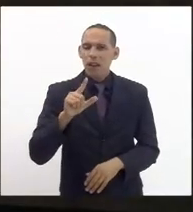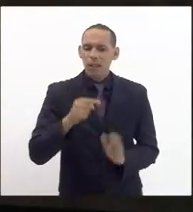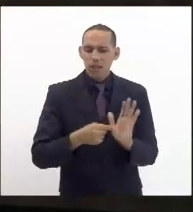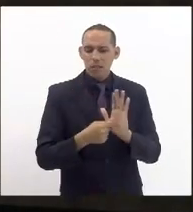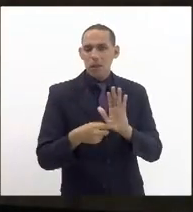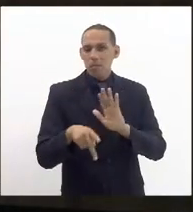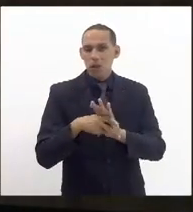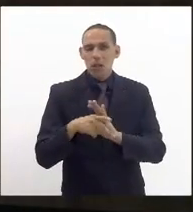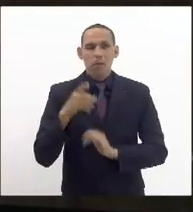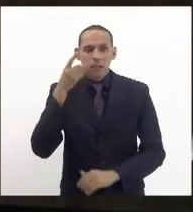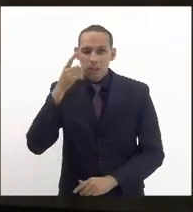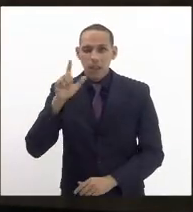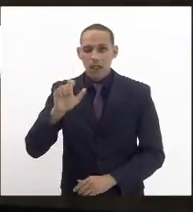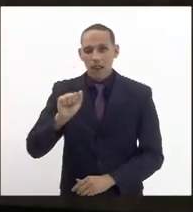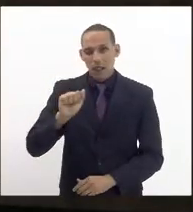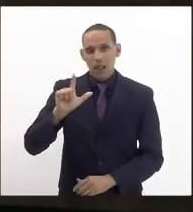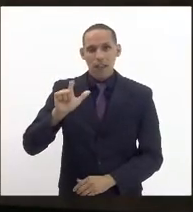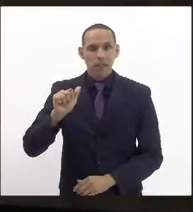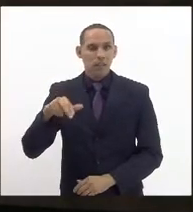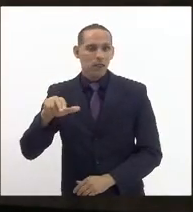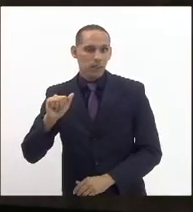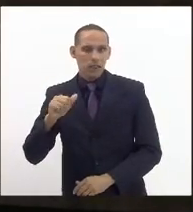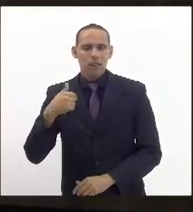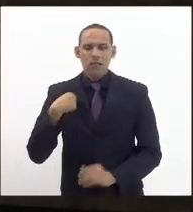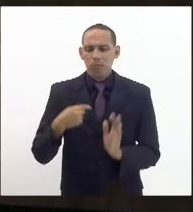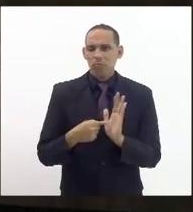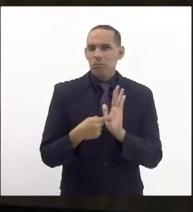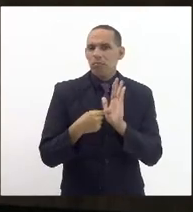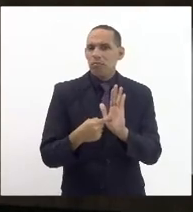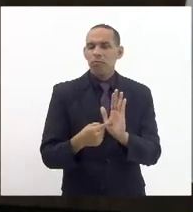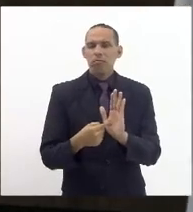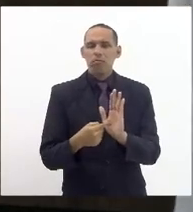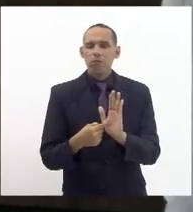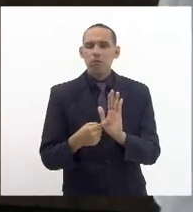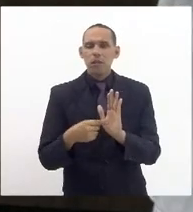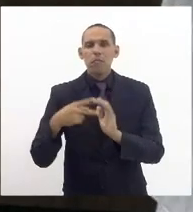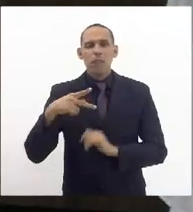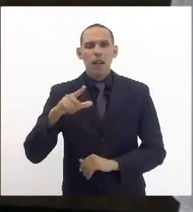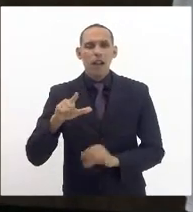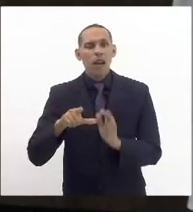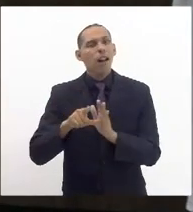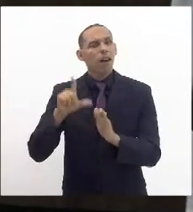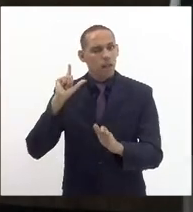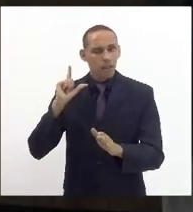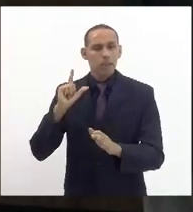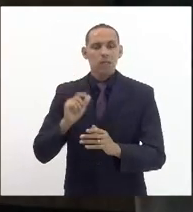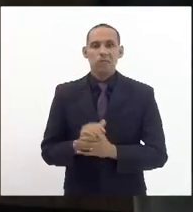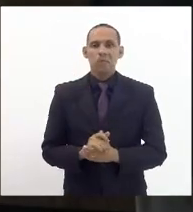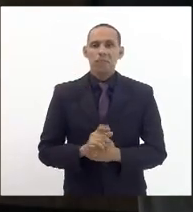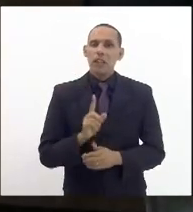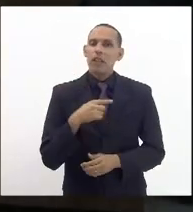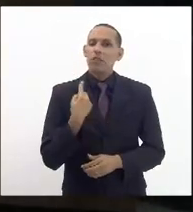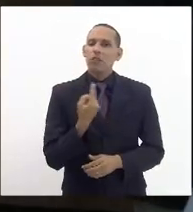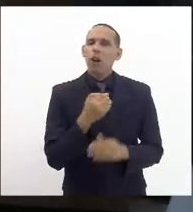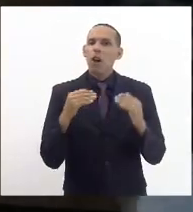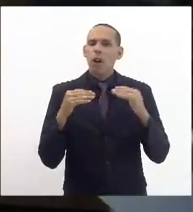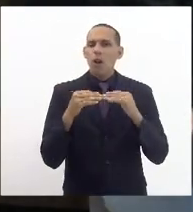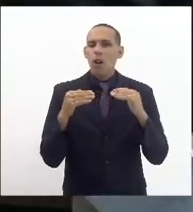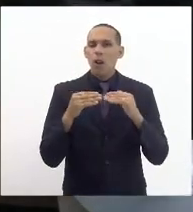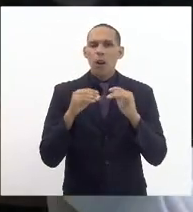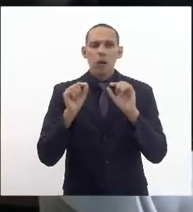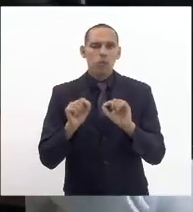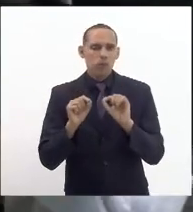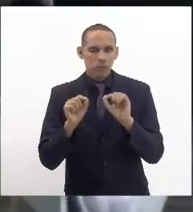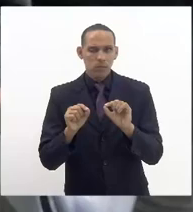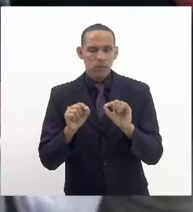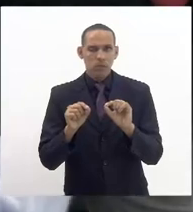pela deputada Lana e eu tinha apresentado o PL anteriormente. E nós acordamos que